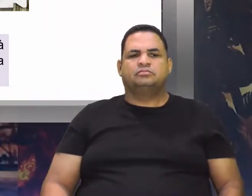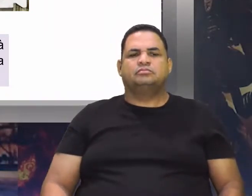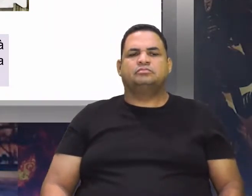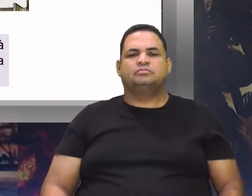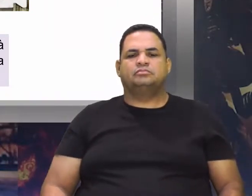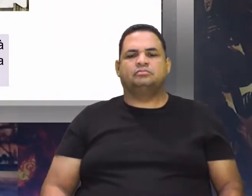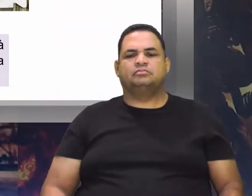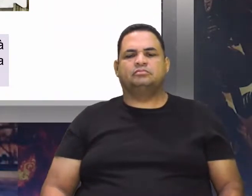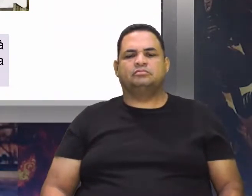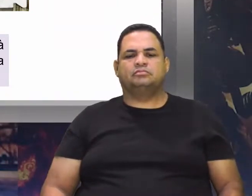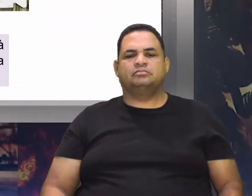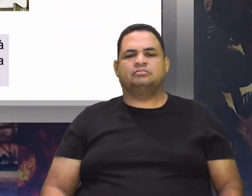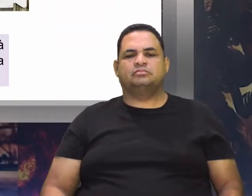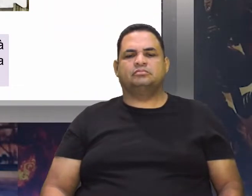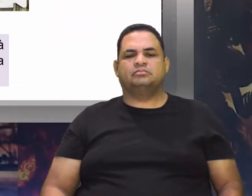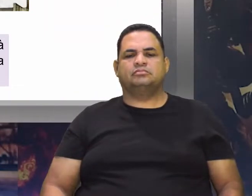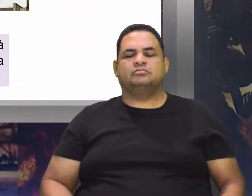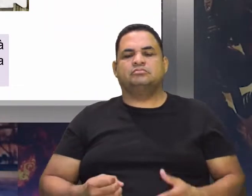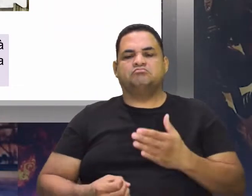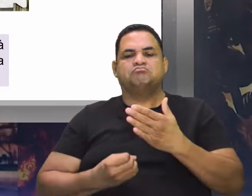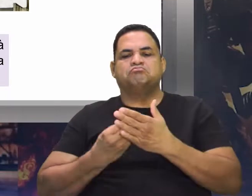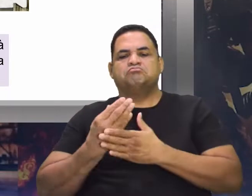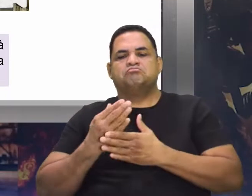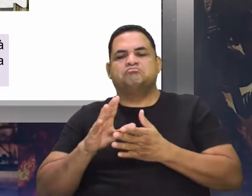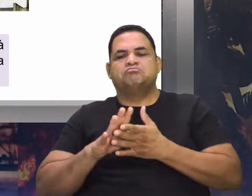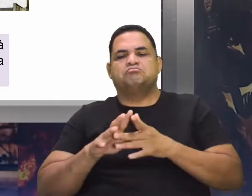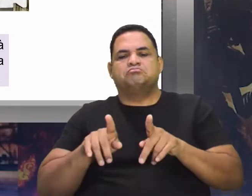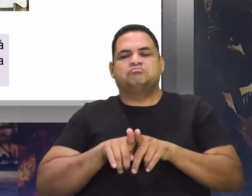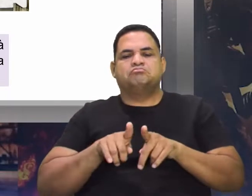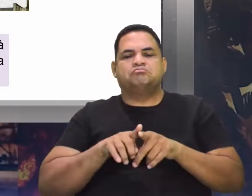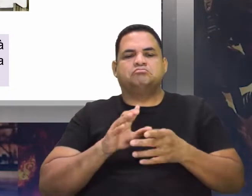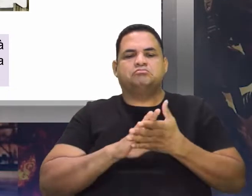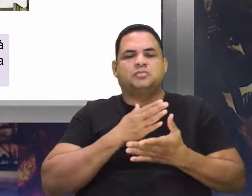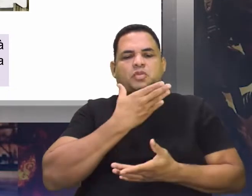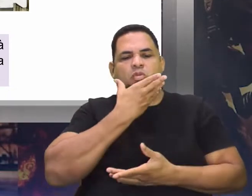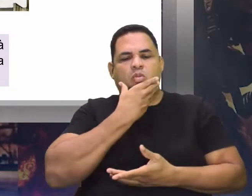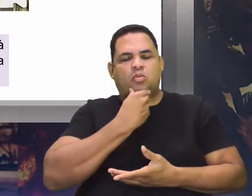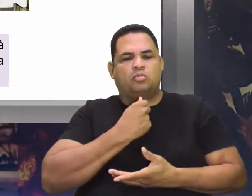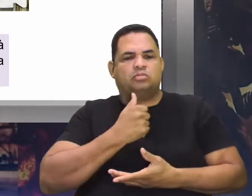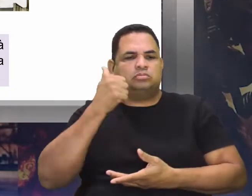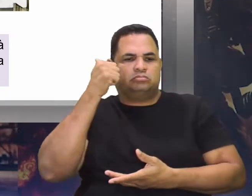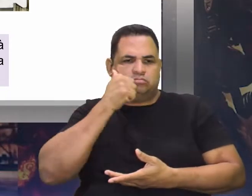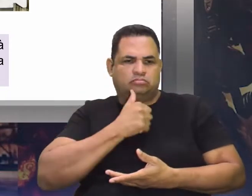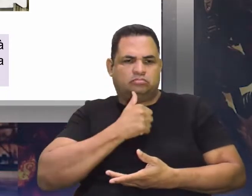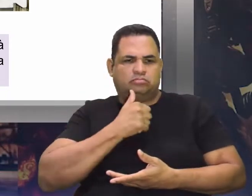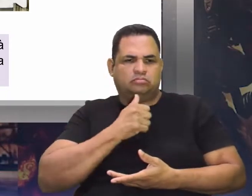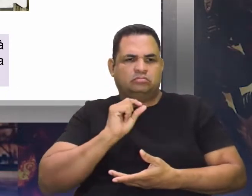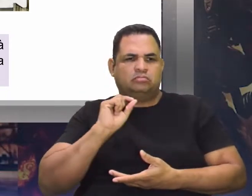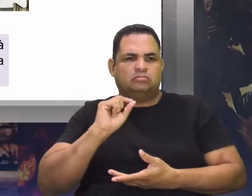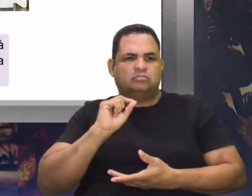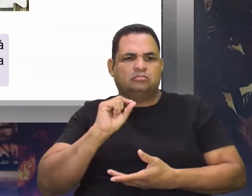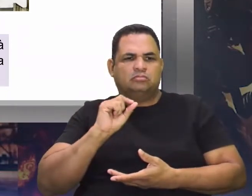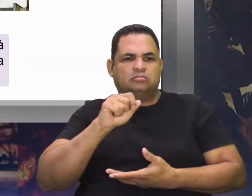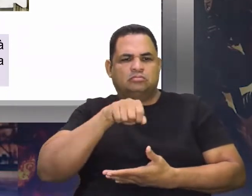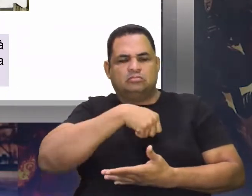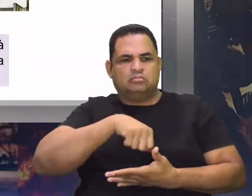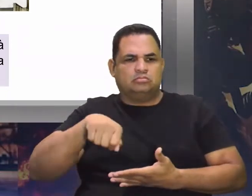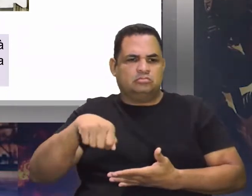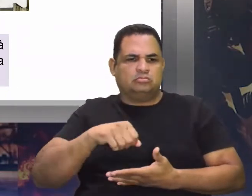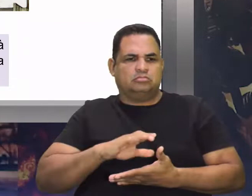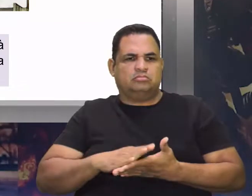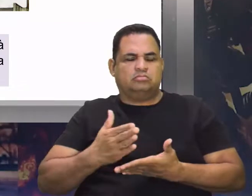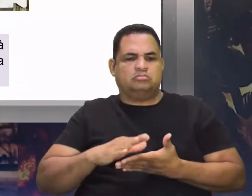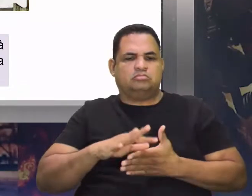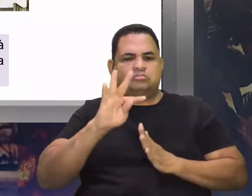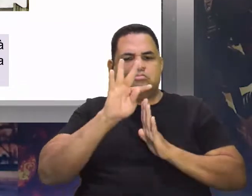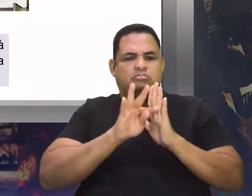semelhança. E criou macho e fêmea. É o que tem escrito lá, tirado